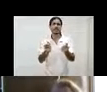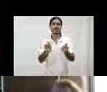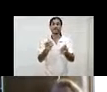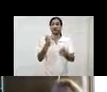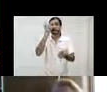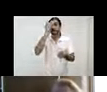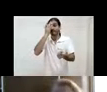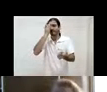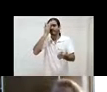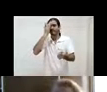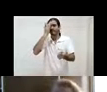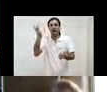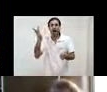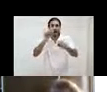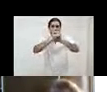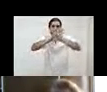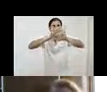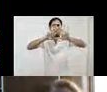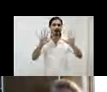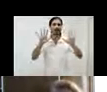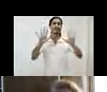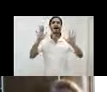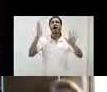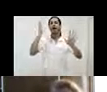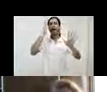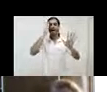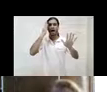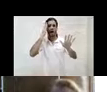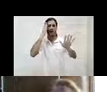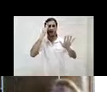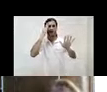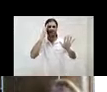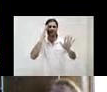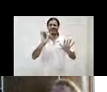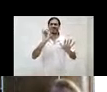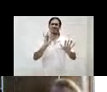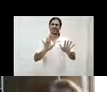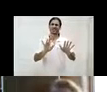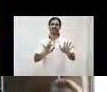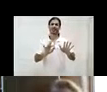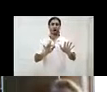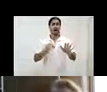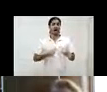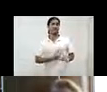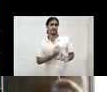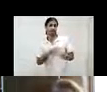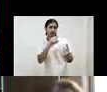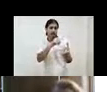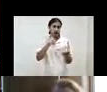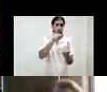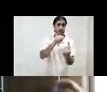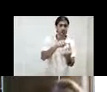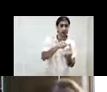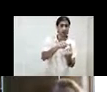estamos atentos não só as condições objetivas de vida, mas as condições subjetivas de vida desse sujeito, que é um